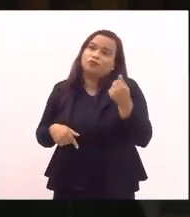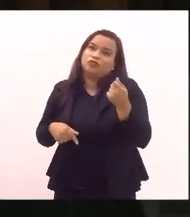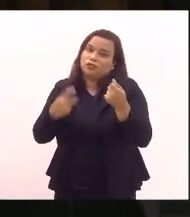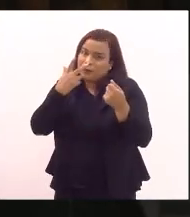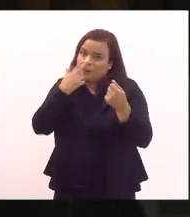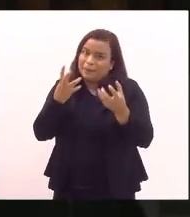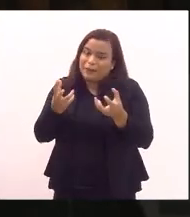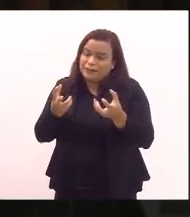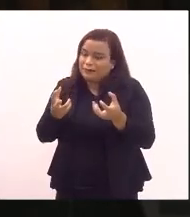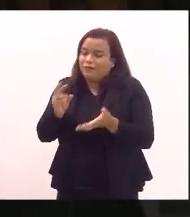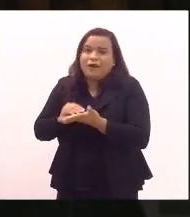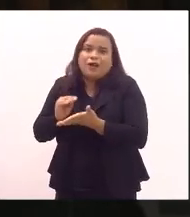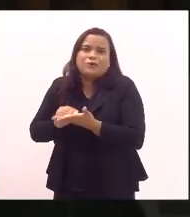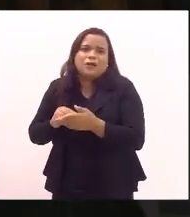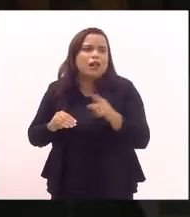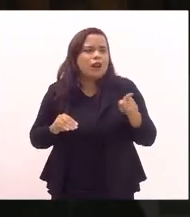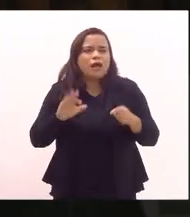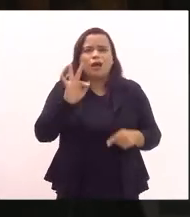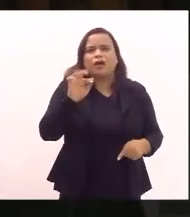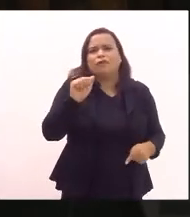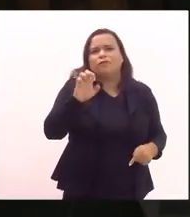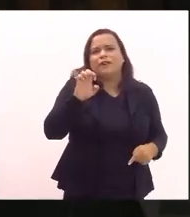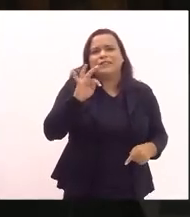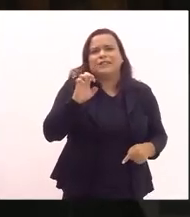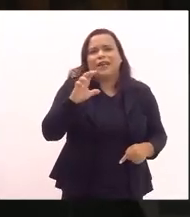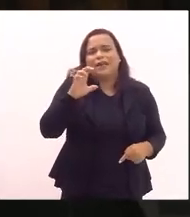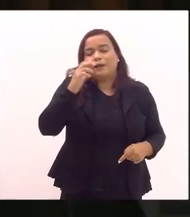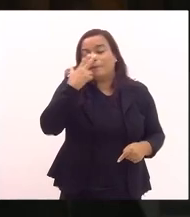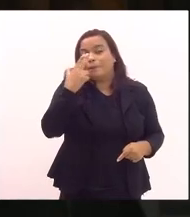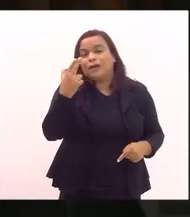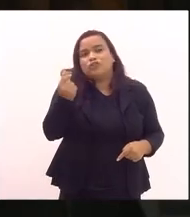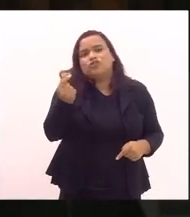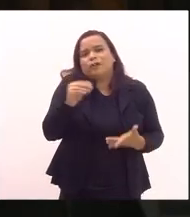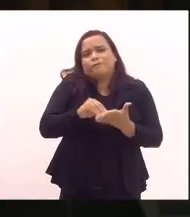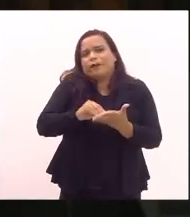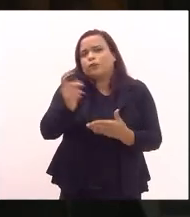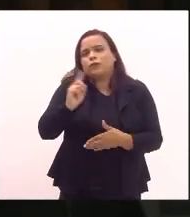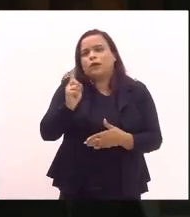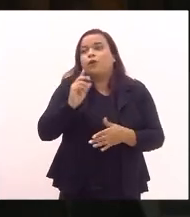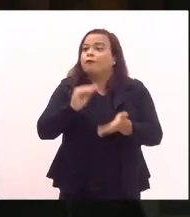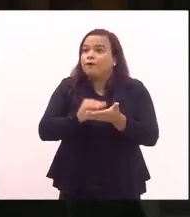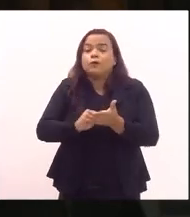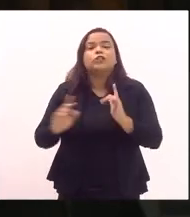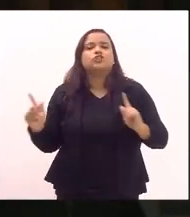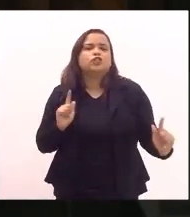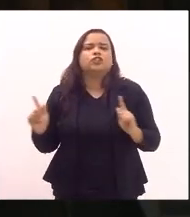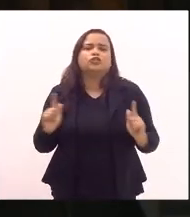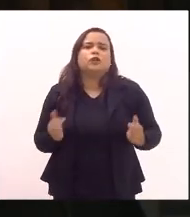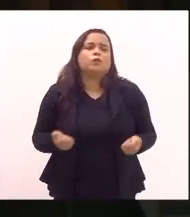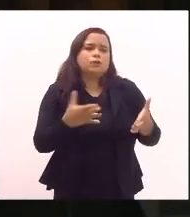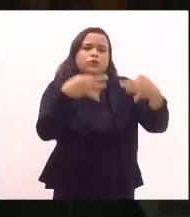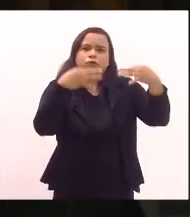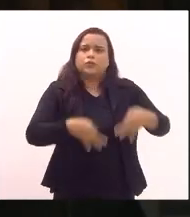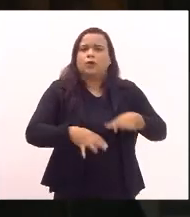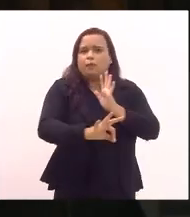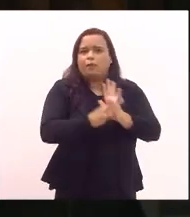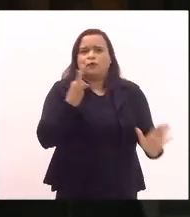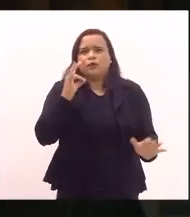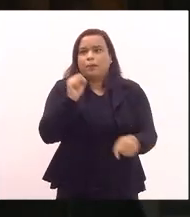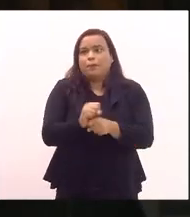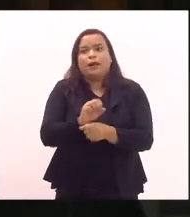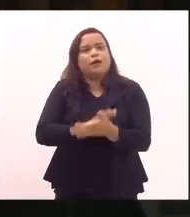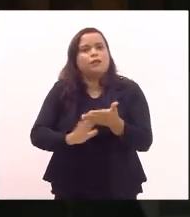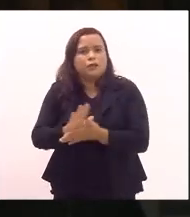curto na FAETEC onde parece que não tá faltando dinheiro tá faltando gestão para garantir que os contratos não sejam